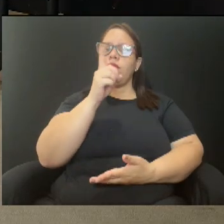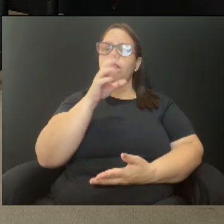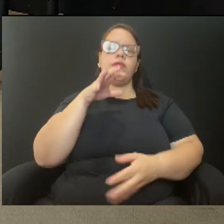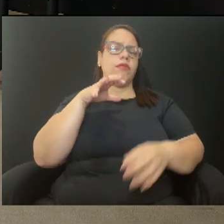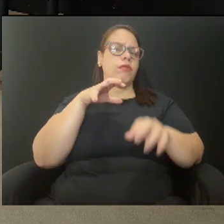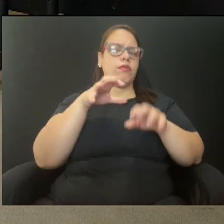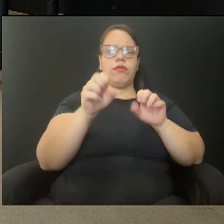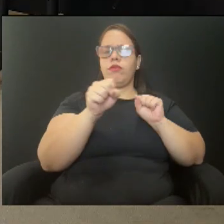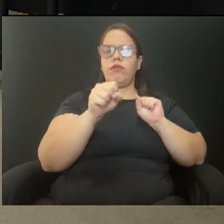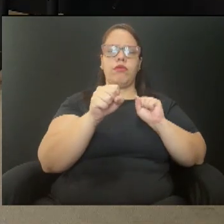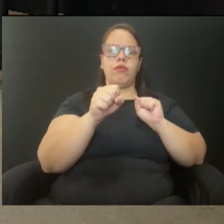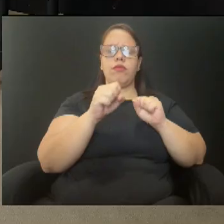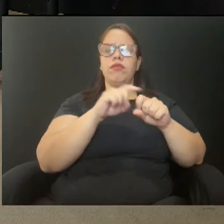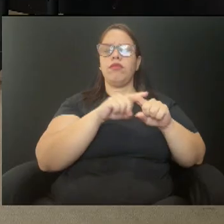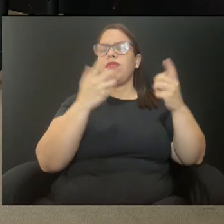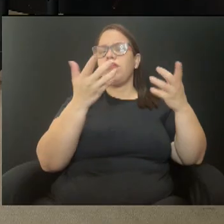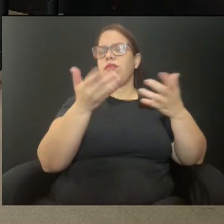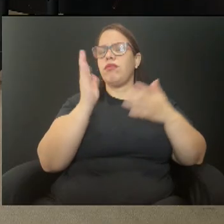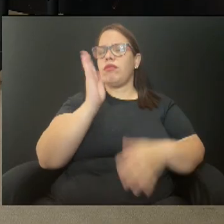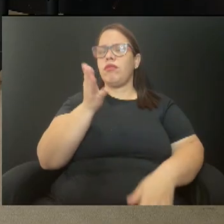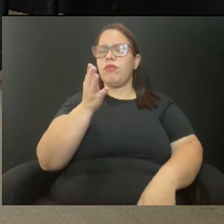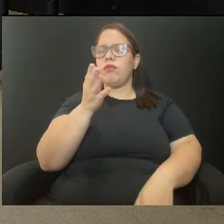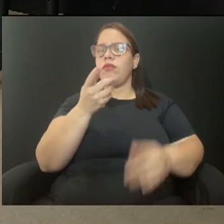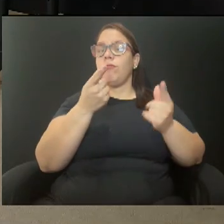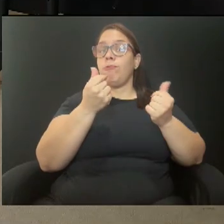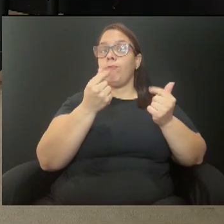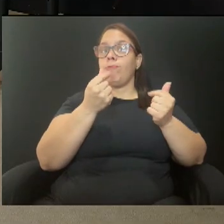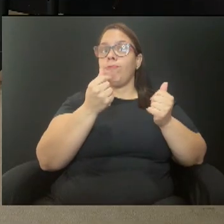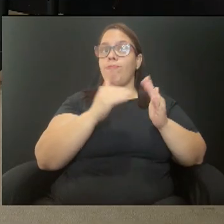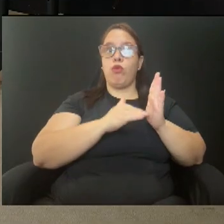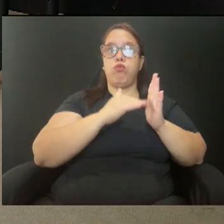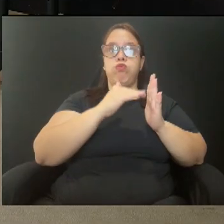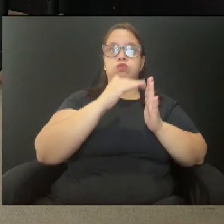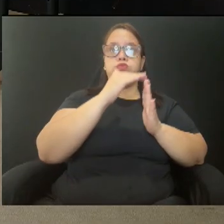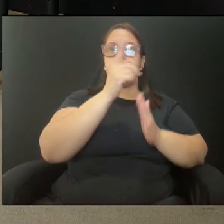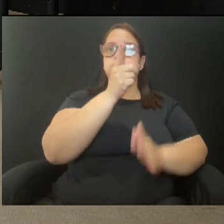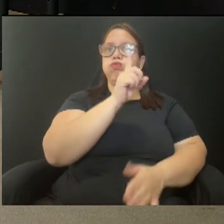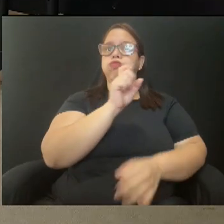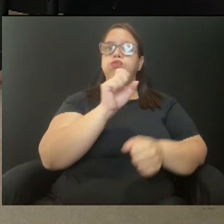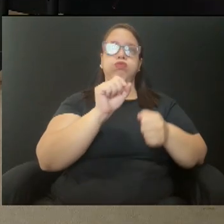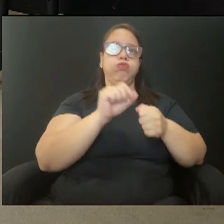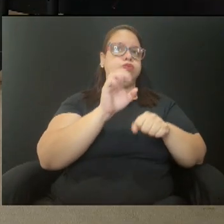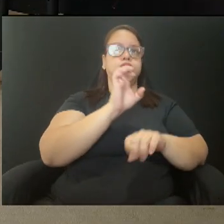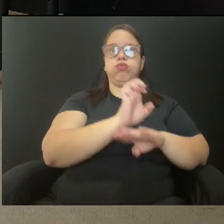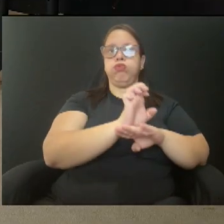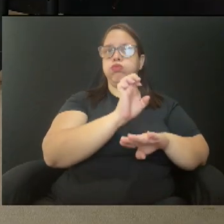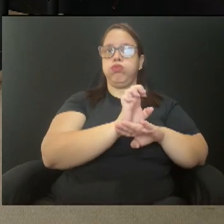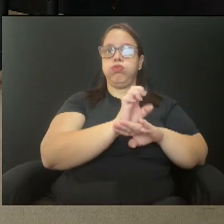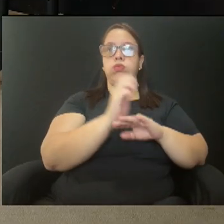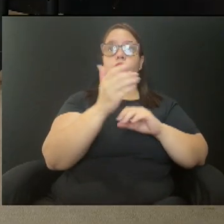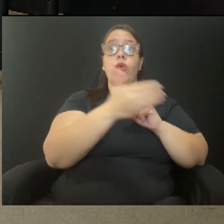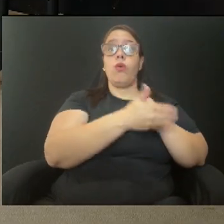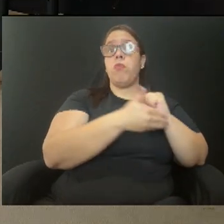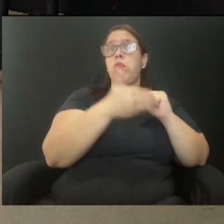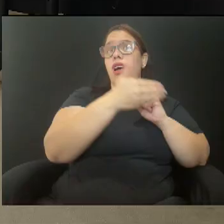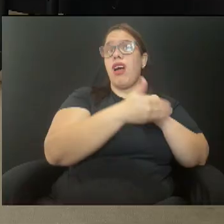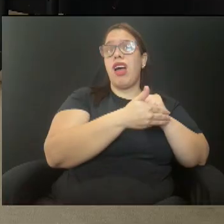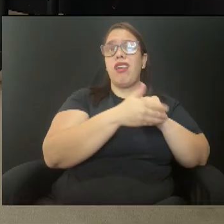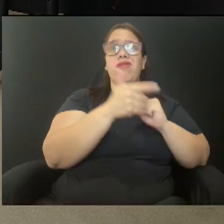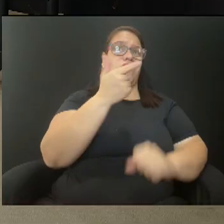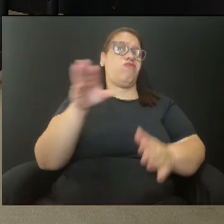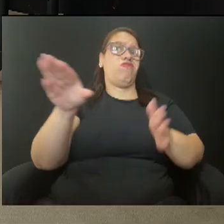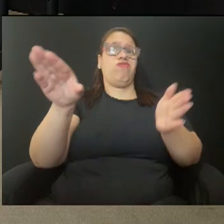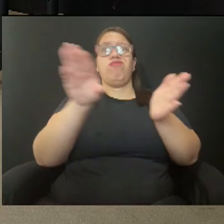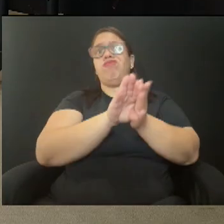eu quero já ganhar muita grana, então eu não vou fazer o estágio, que eu vou ganhar o básico, eu não vou entrar como um